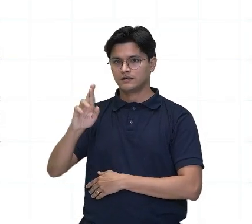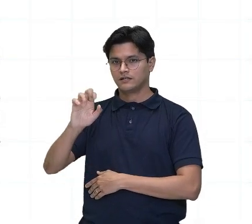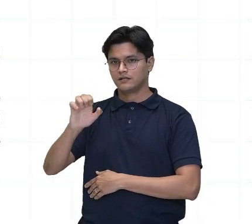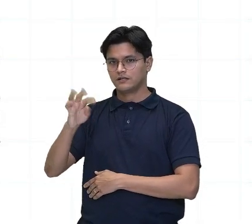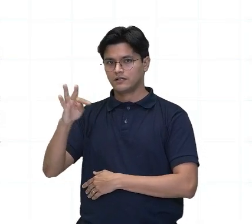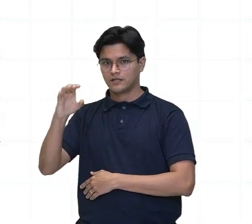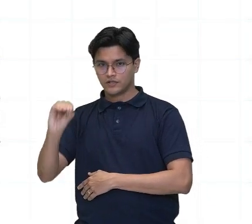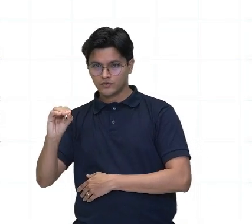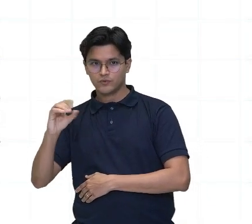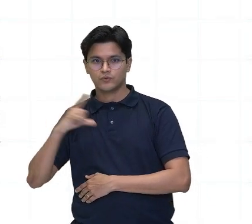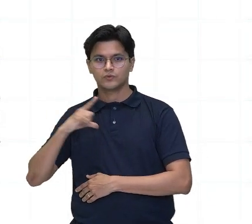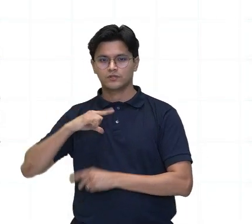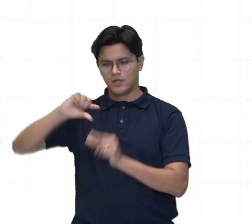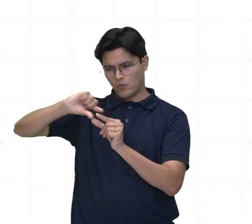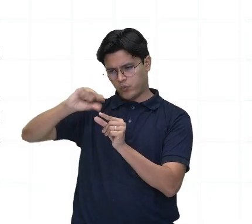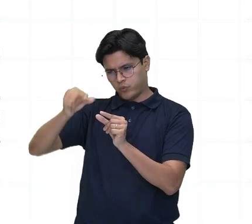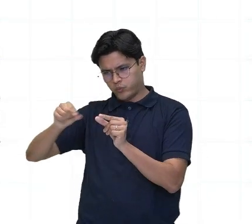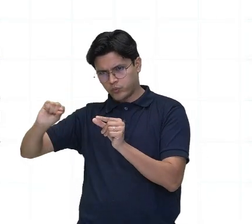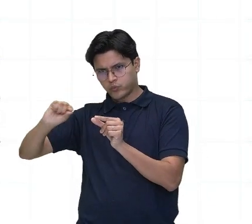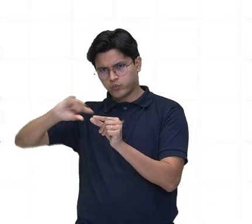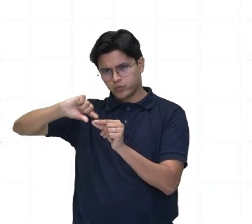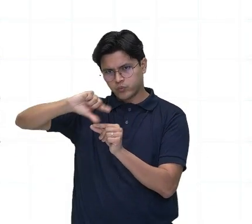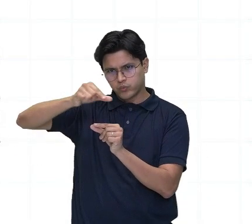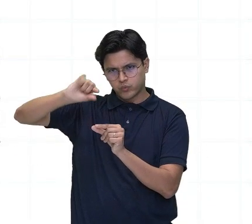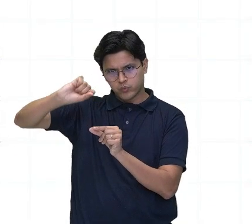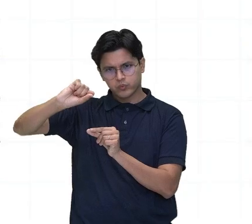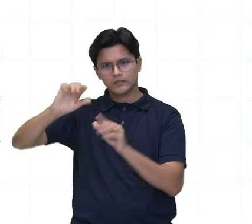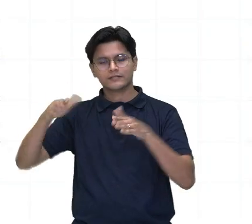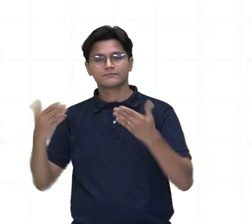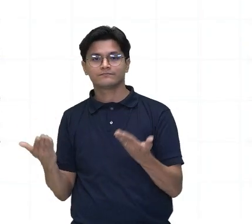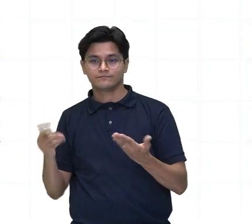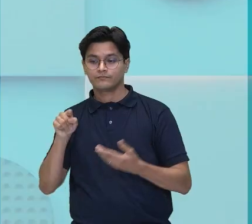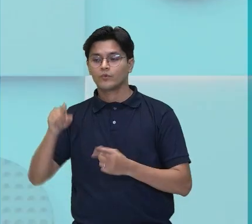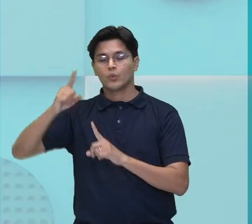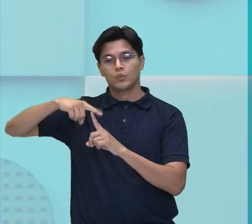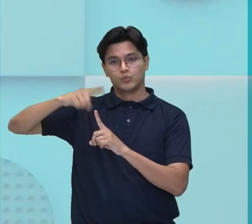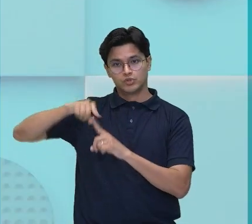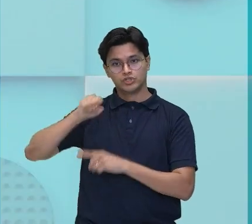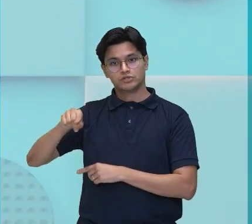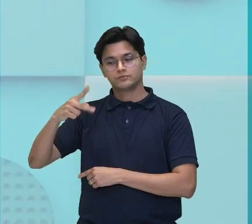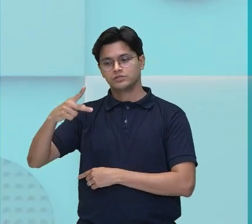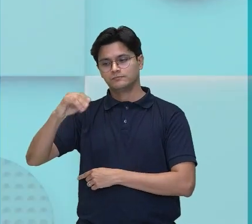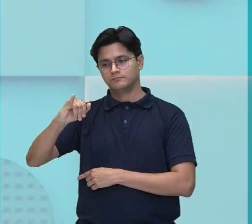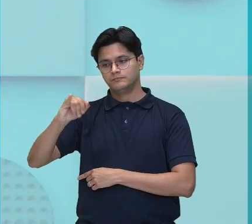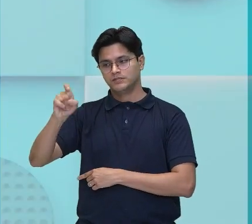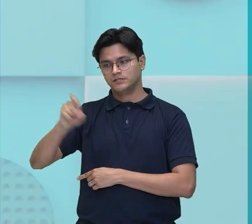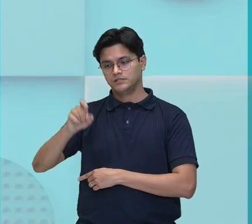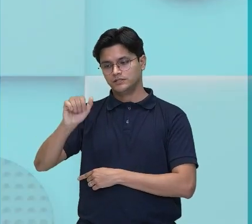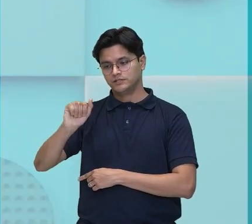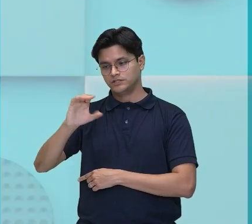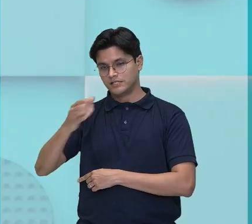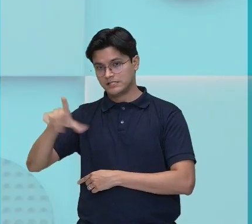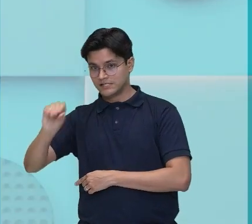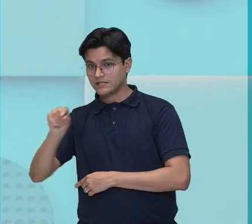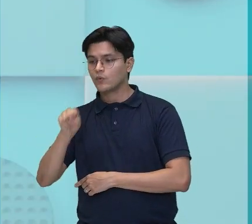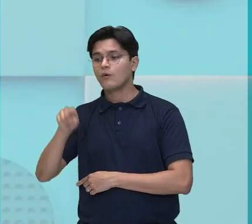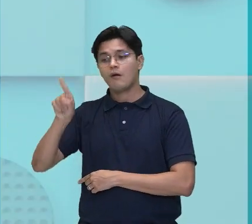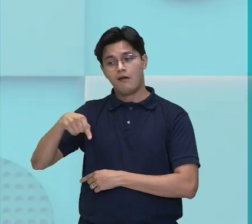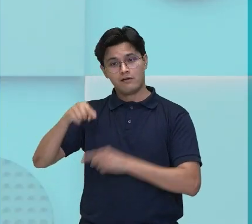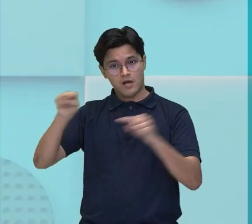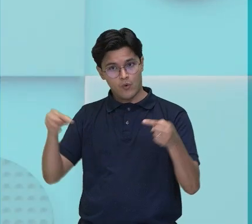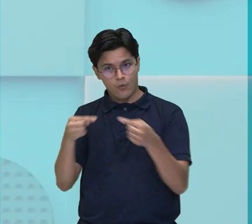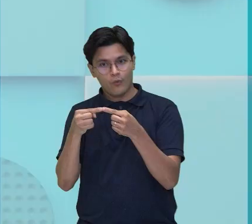formas pontiagudas. Então, esse tipo de pichação, ela é legal. Lembrando que a pichação com X, não